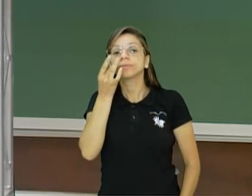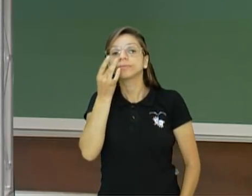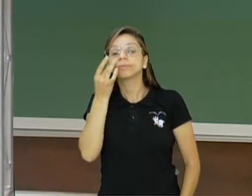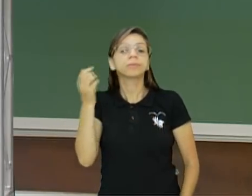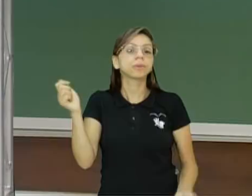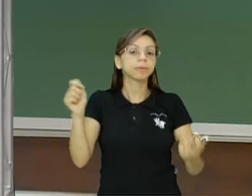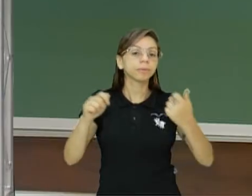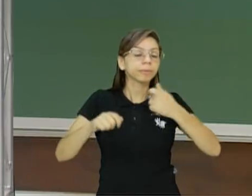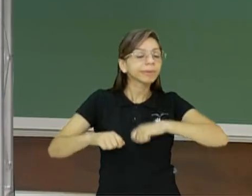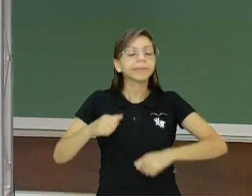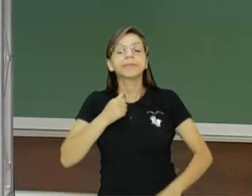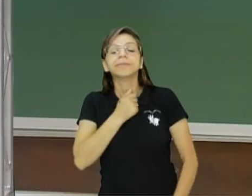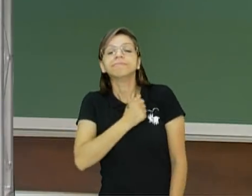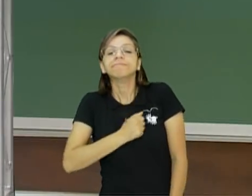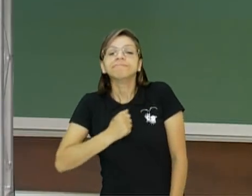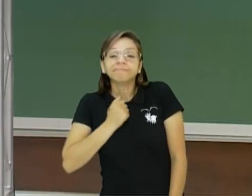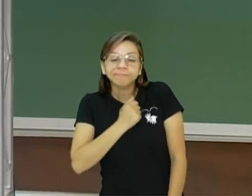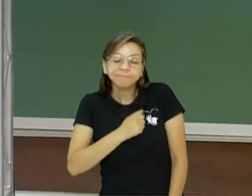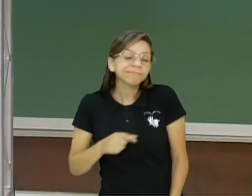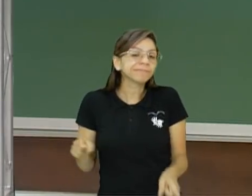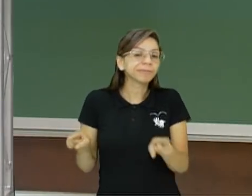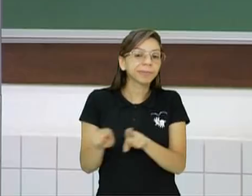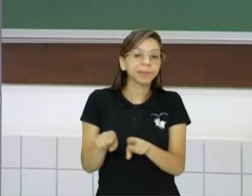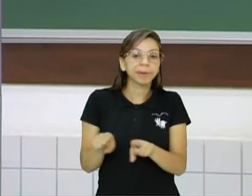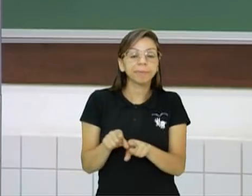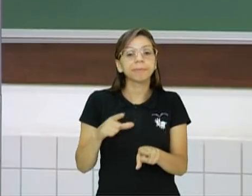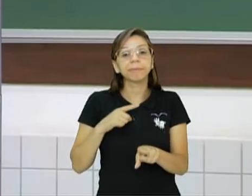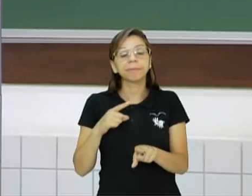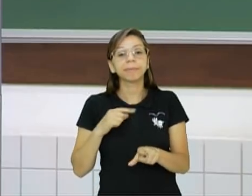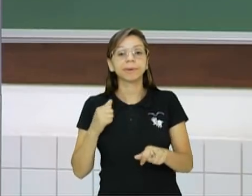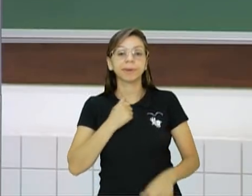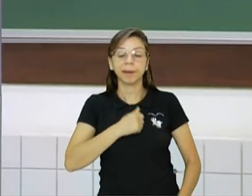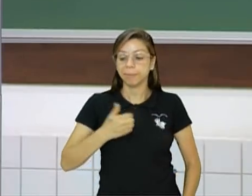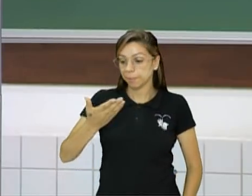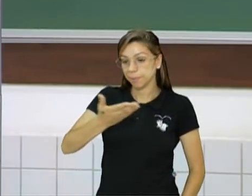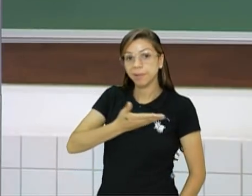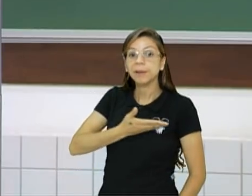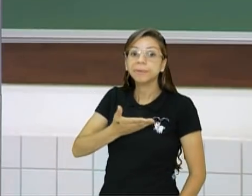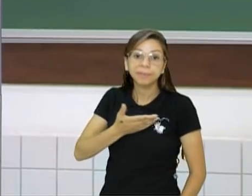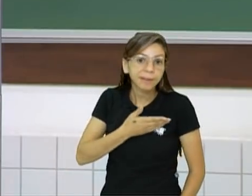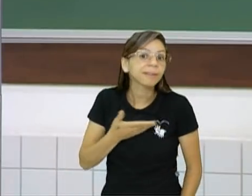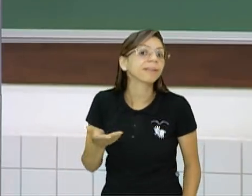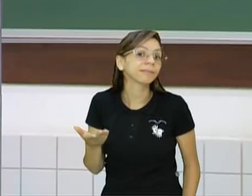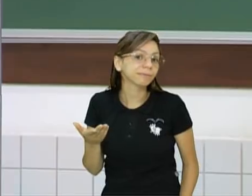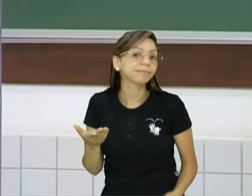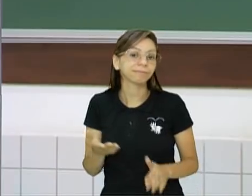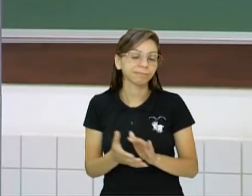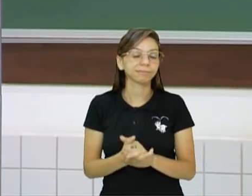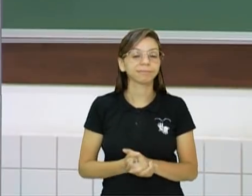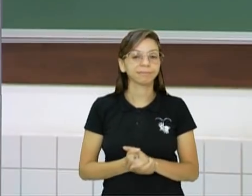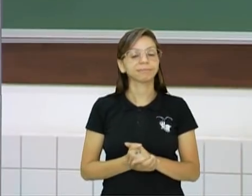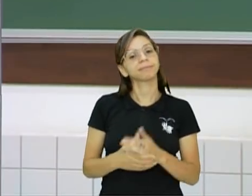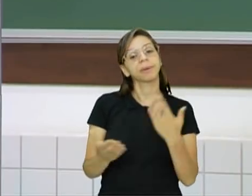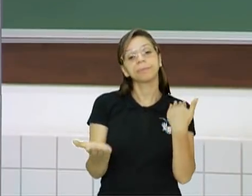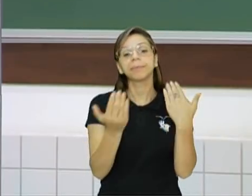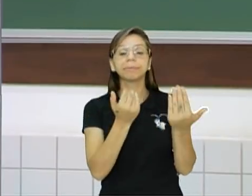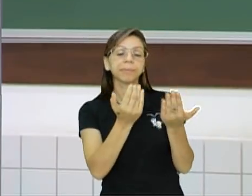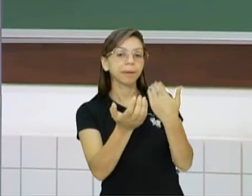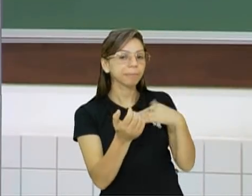de vocês matarem a saudade do professor, matarem a saudade dos colegas de vocês, certinho?